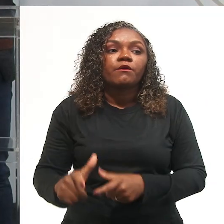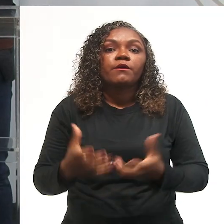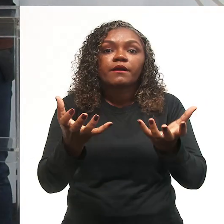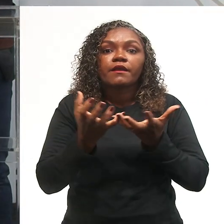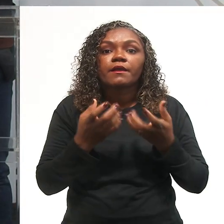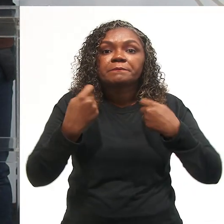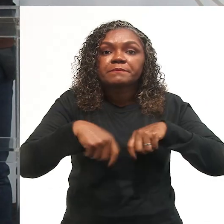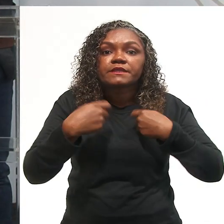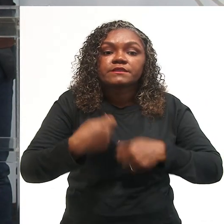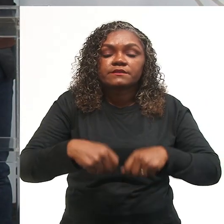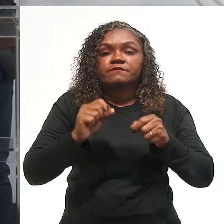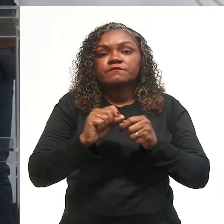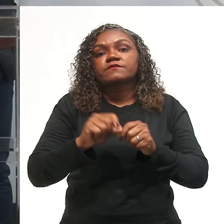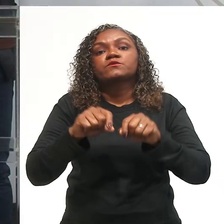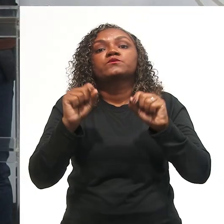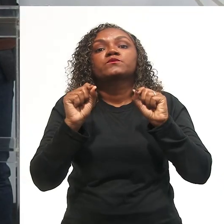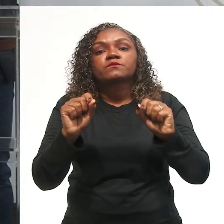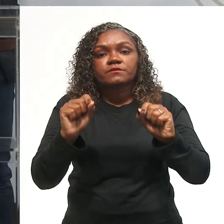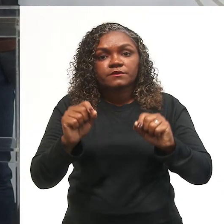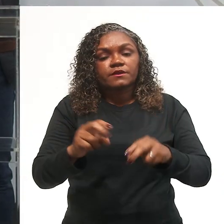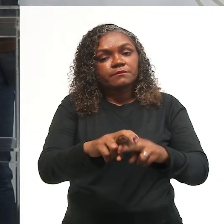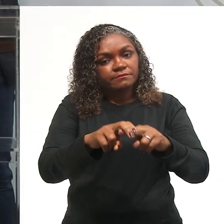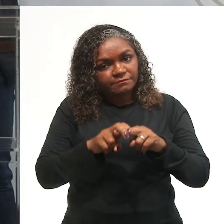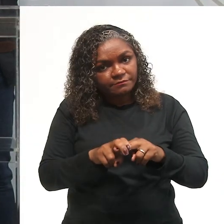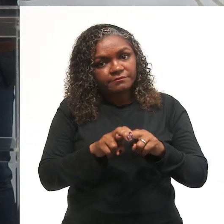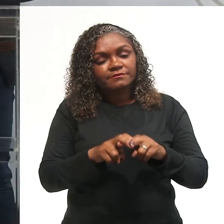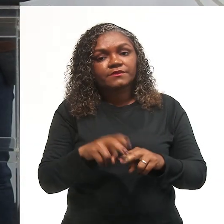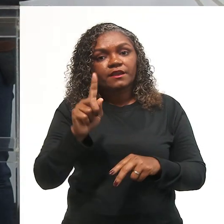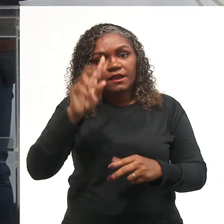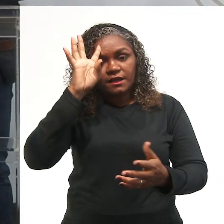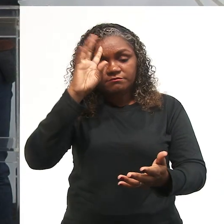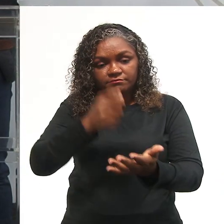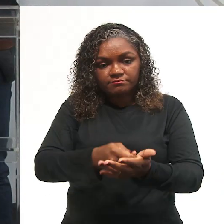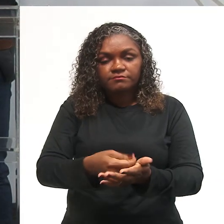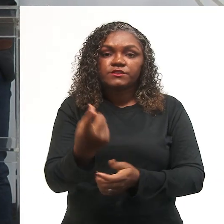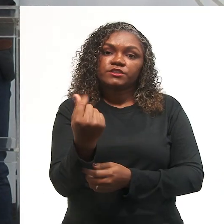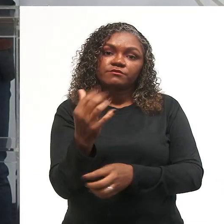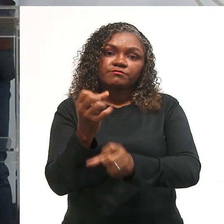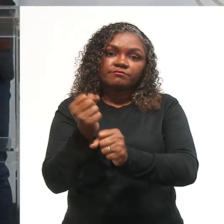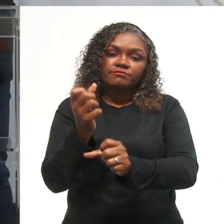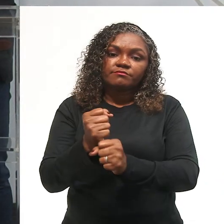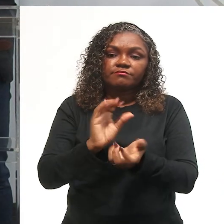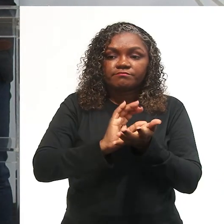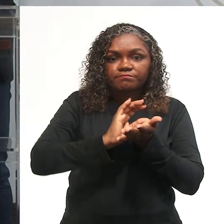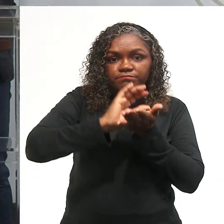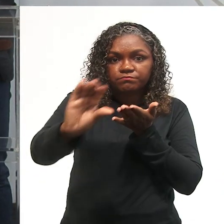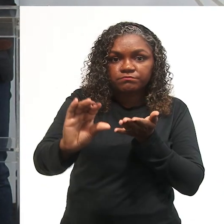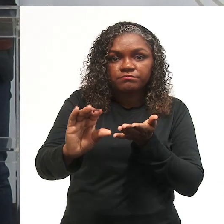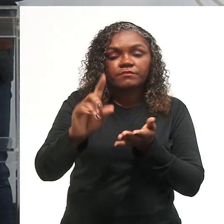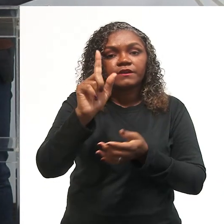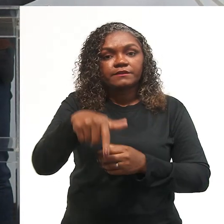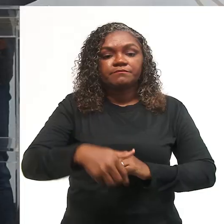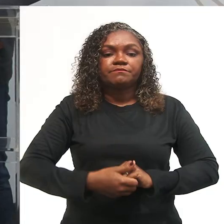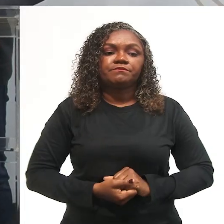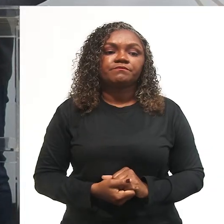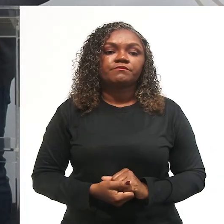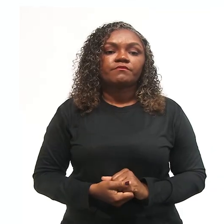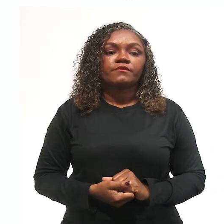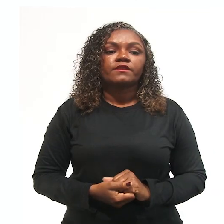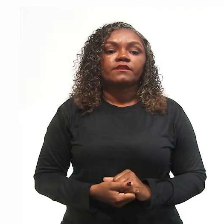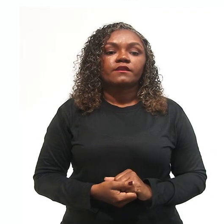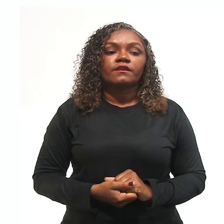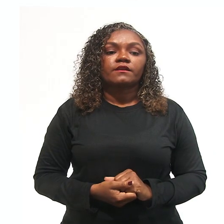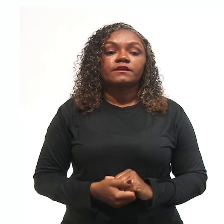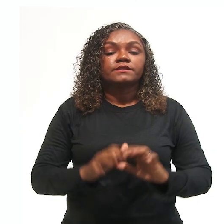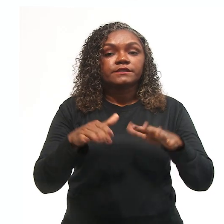como participar dessa decisão orçamentária. Esse é o tipo de orçamento, portanto, participativo.